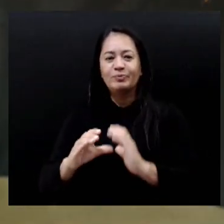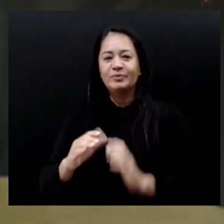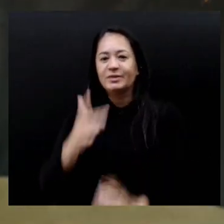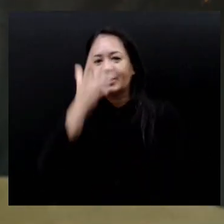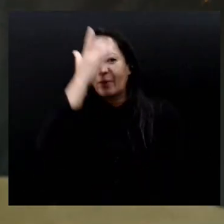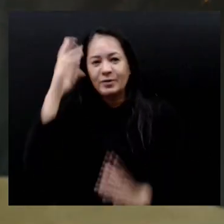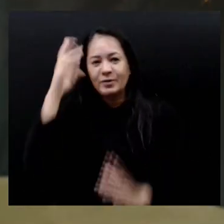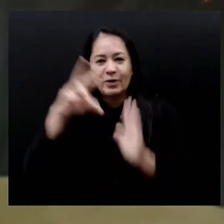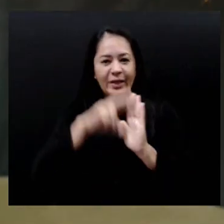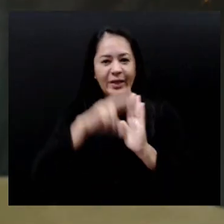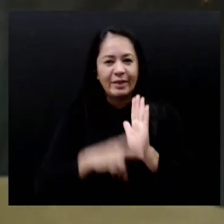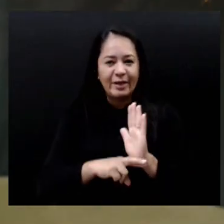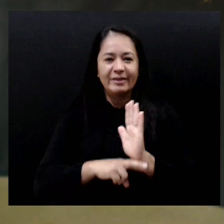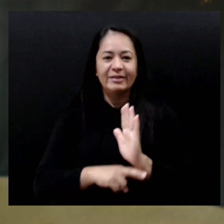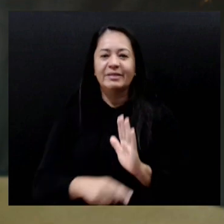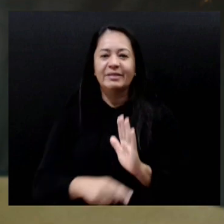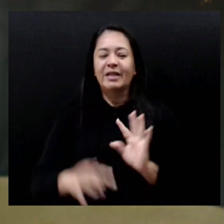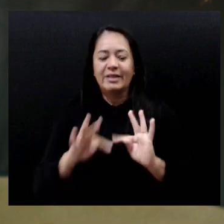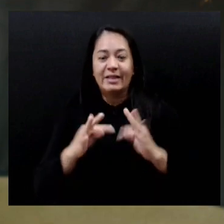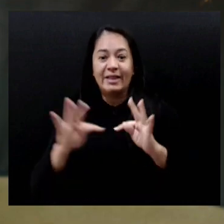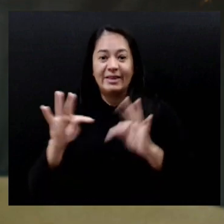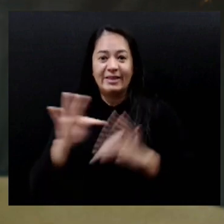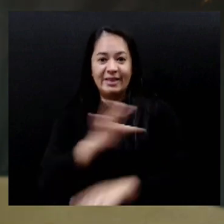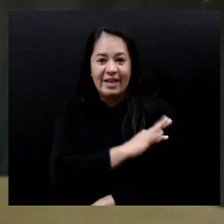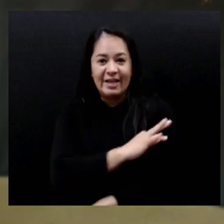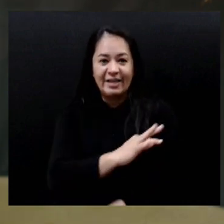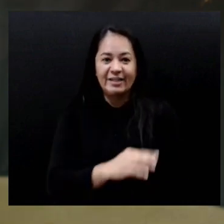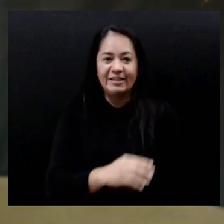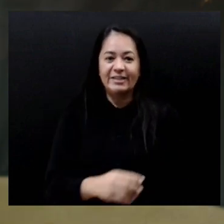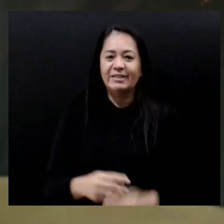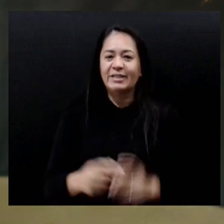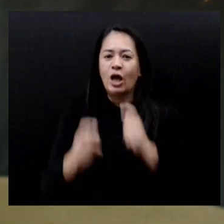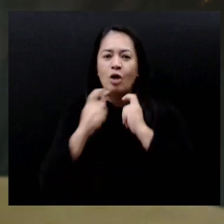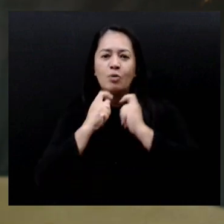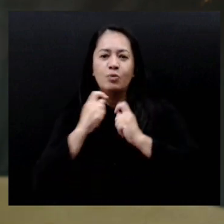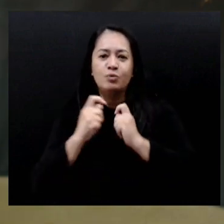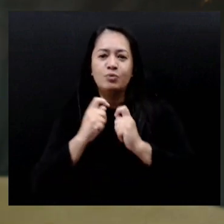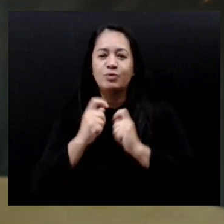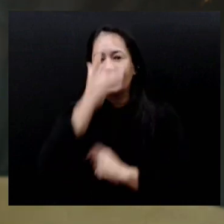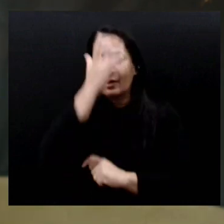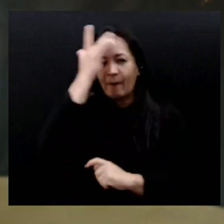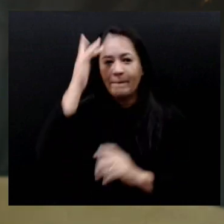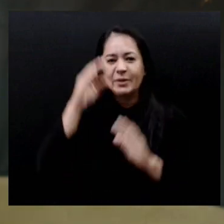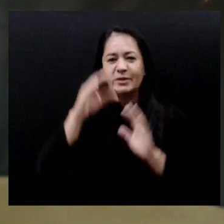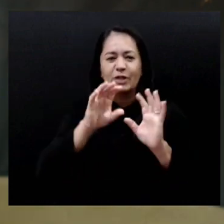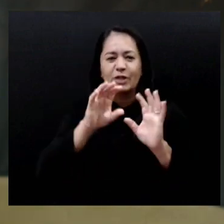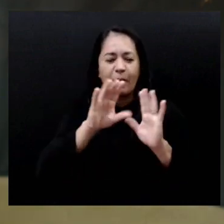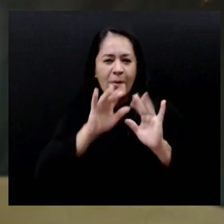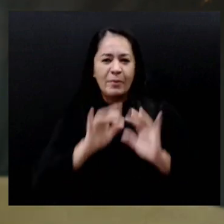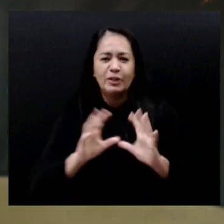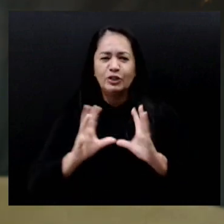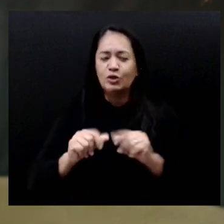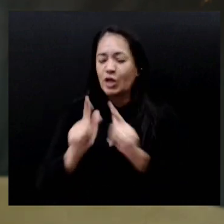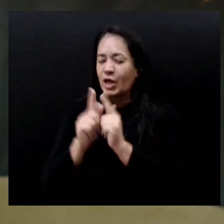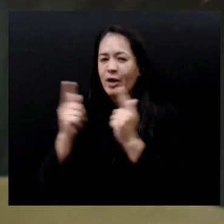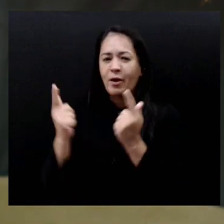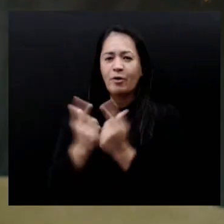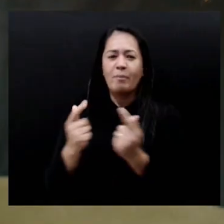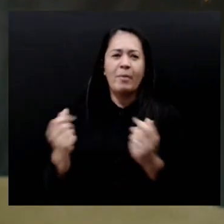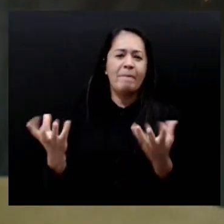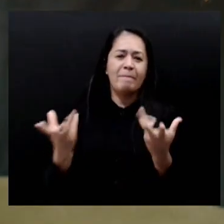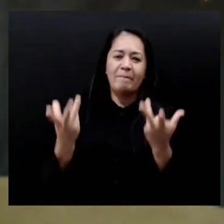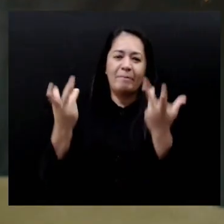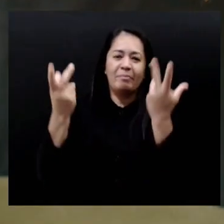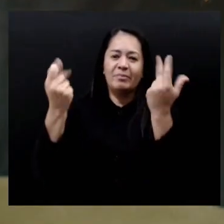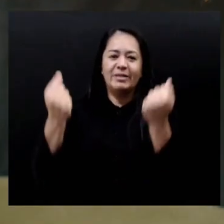da técnica, os jornalistas, o pessoal da edição, todo mundo. É uma equipe show de bola que traz para